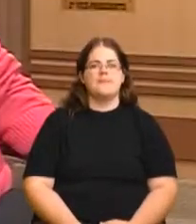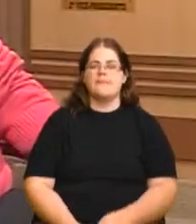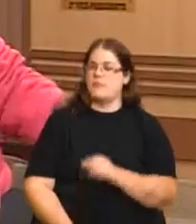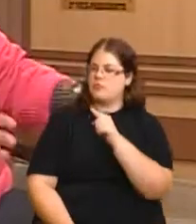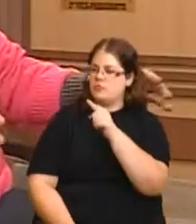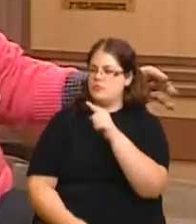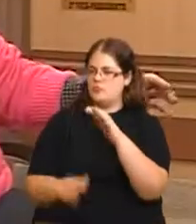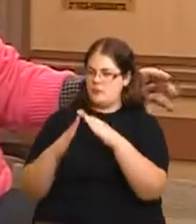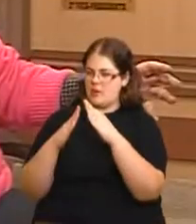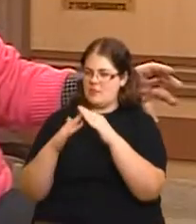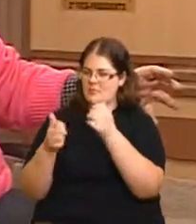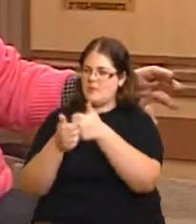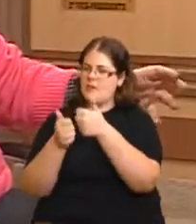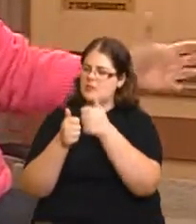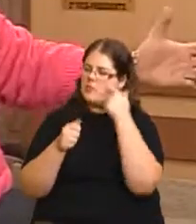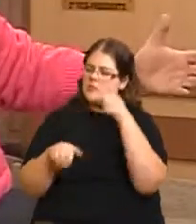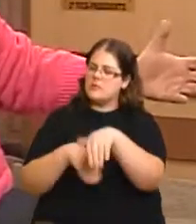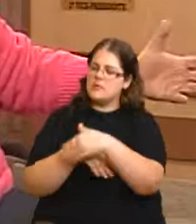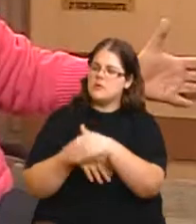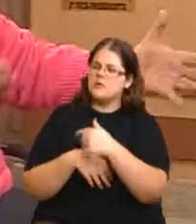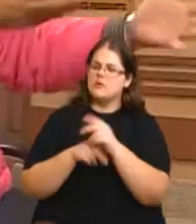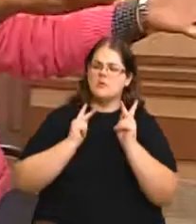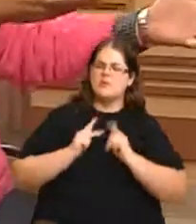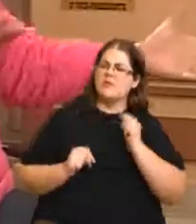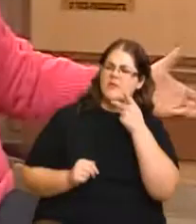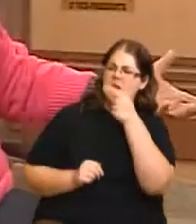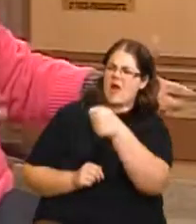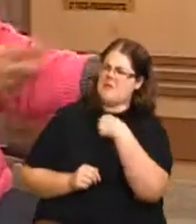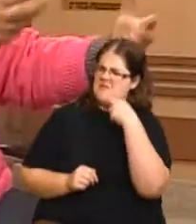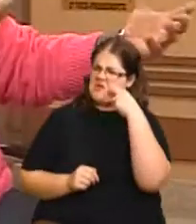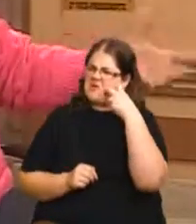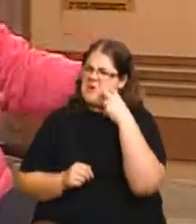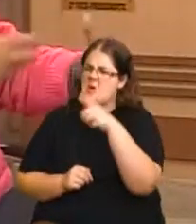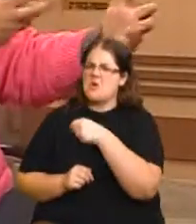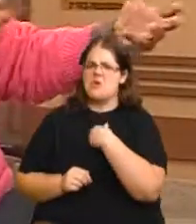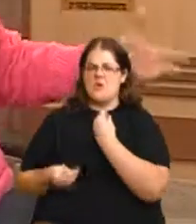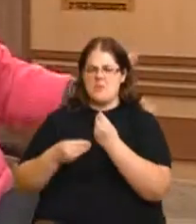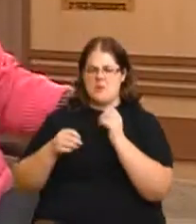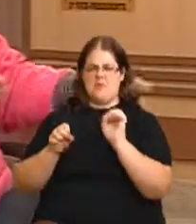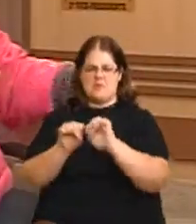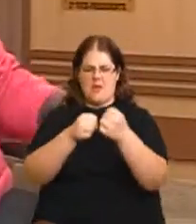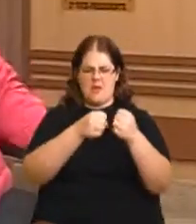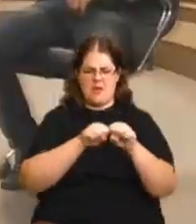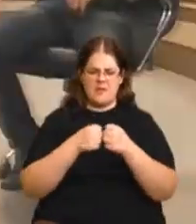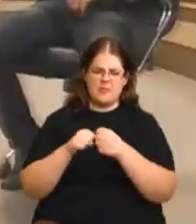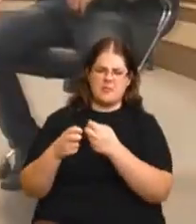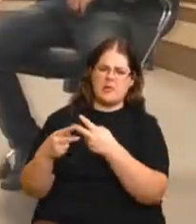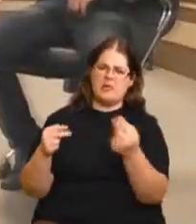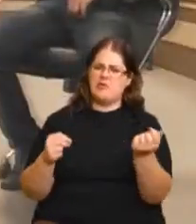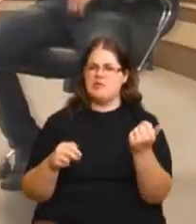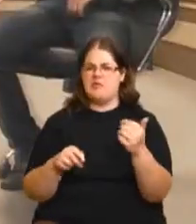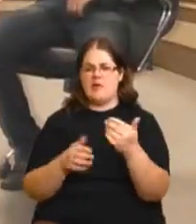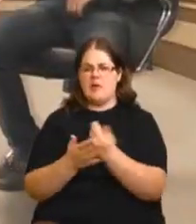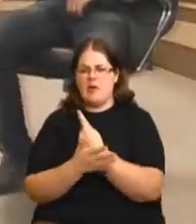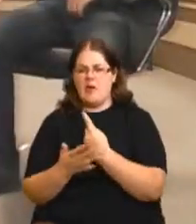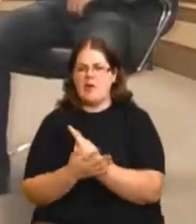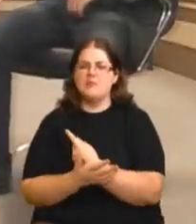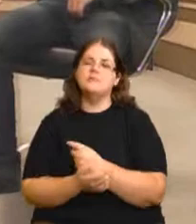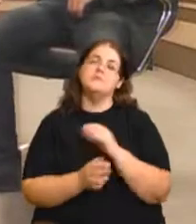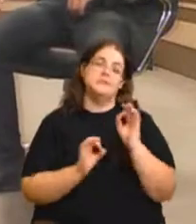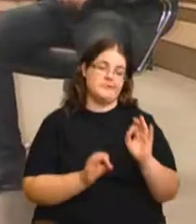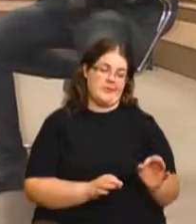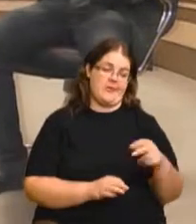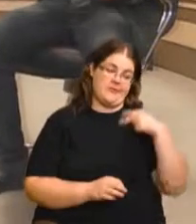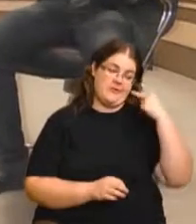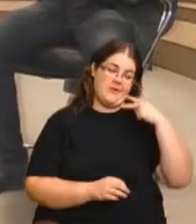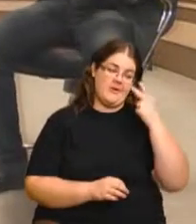morador, chegou a ter aquele tipo de comentário: pô, vereador, olha que vergonha essa obra, aquela cobrança de quem reside lá na... O vereador sempre tem cobrança, né?